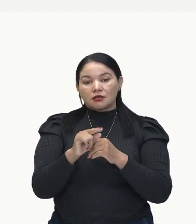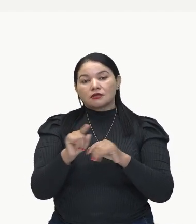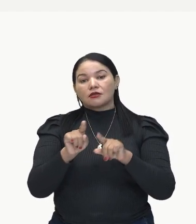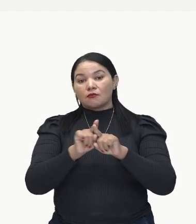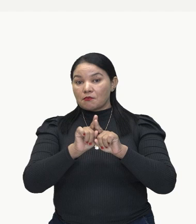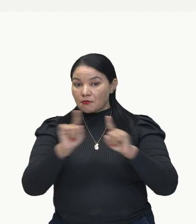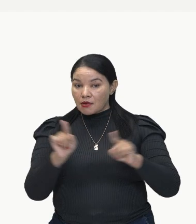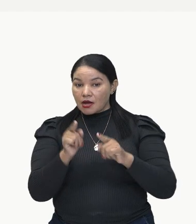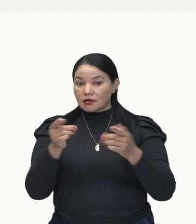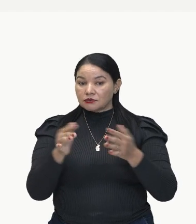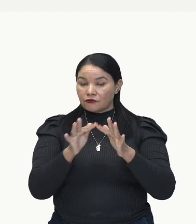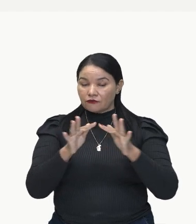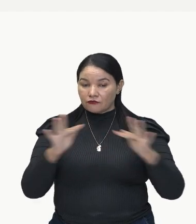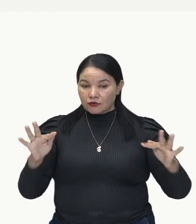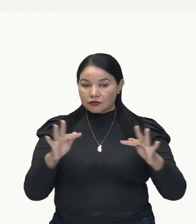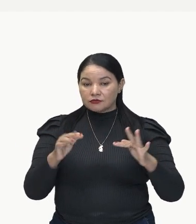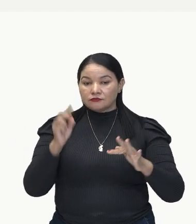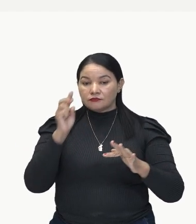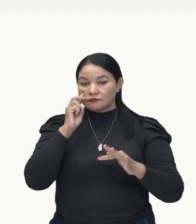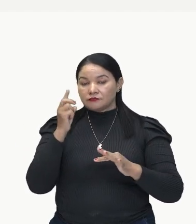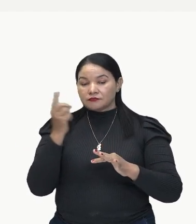advérbios de modo, alguns deles.